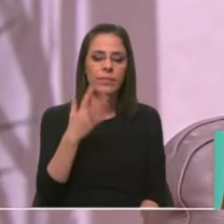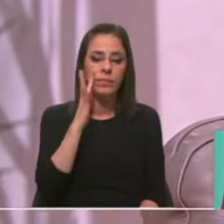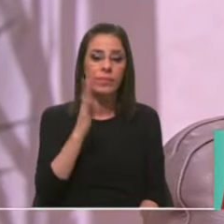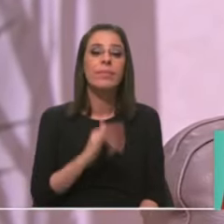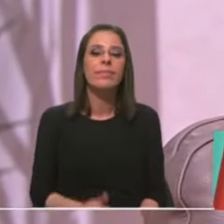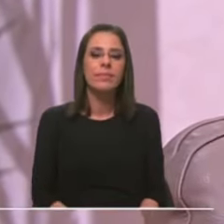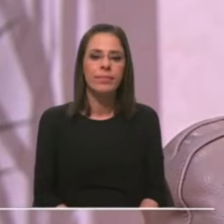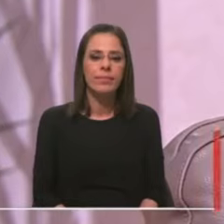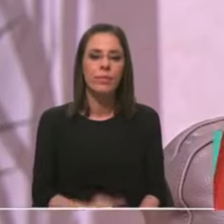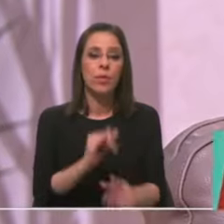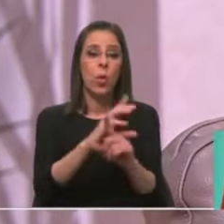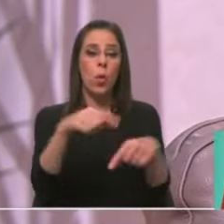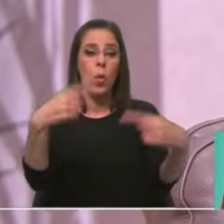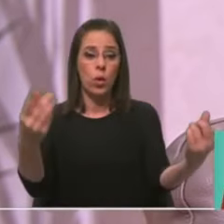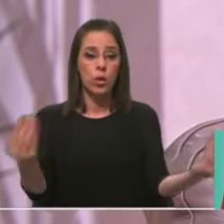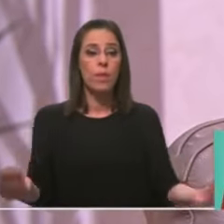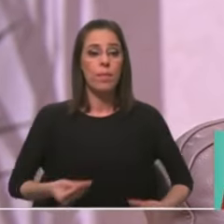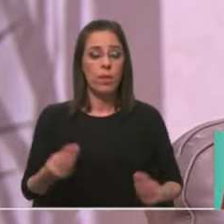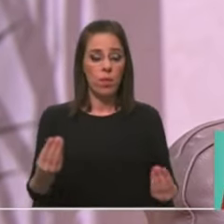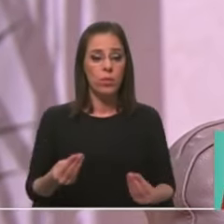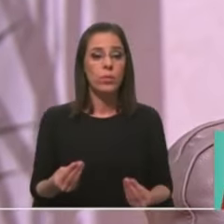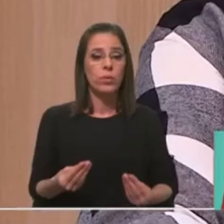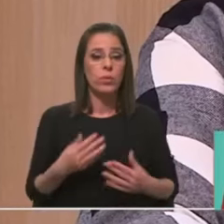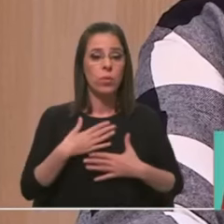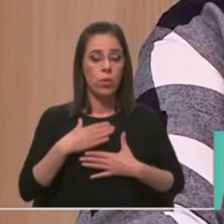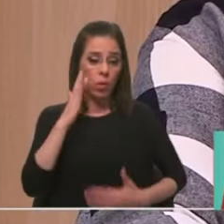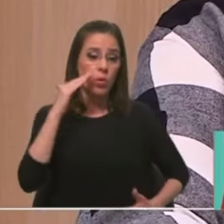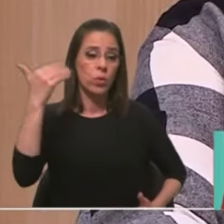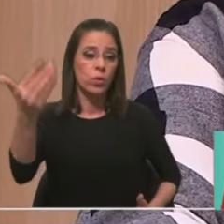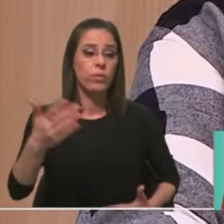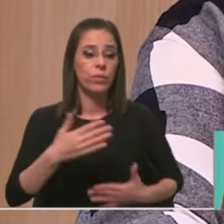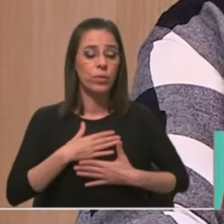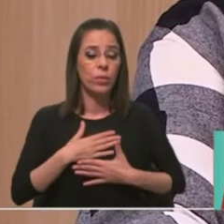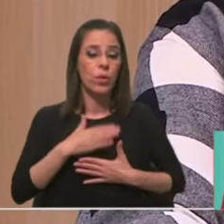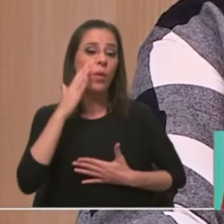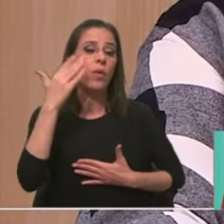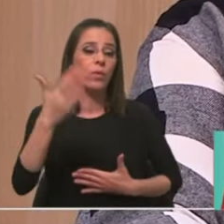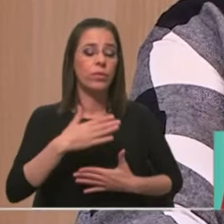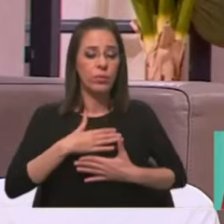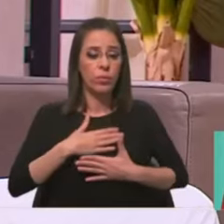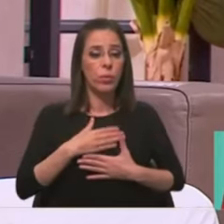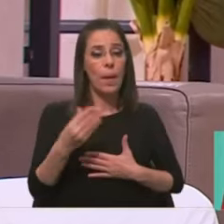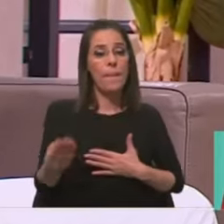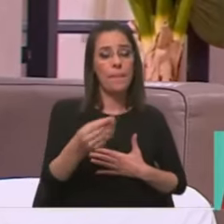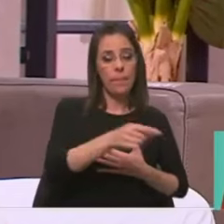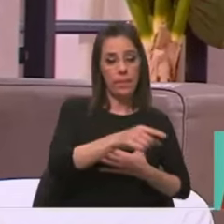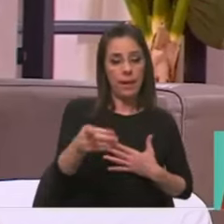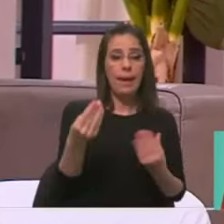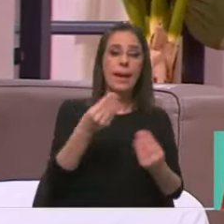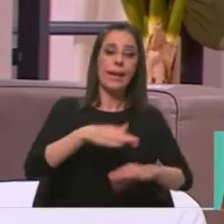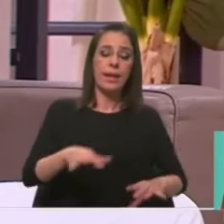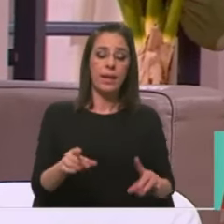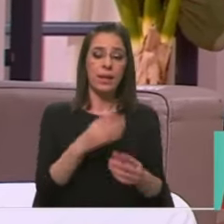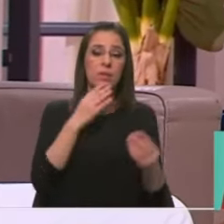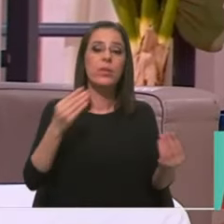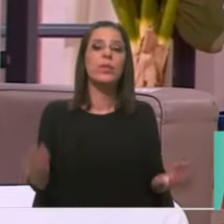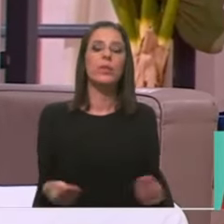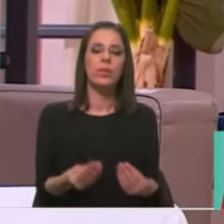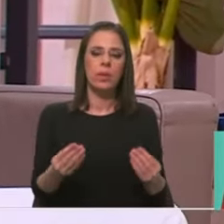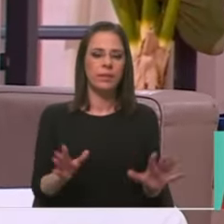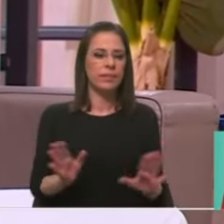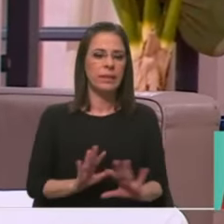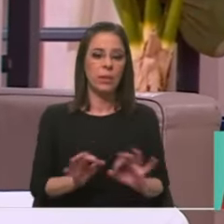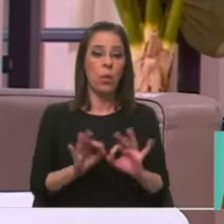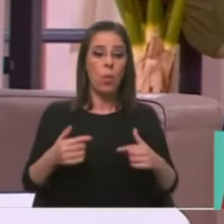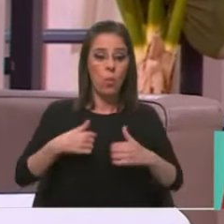que eu tento que outros miúdos, que é o nosso futuro, né? O nosso futuro, que são os miúdos, são as crianças, os jovens, que não